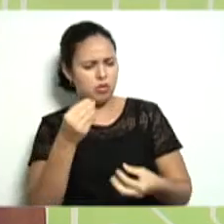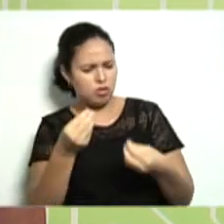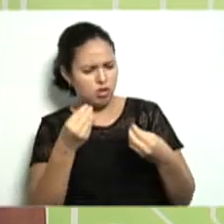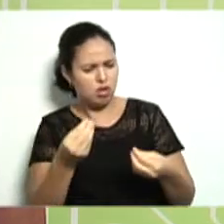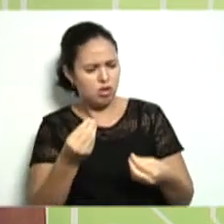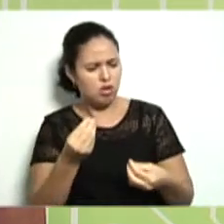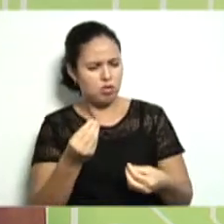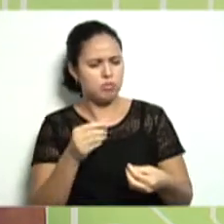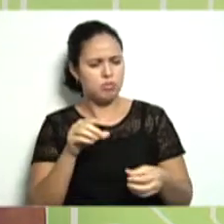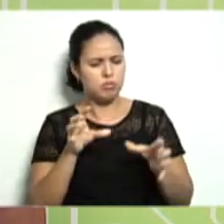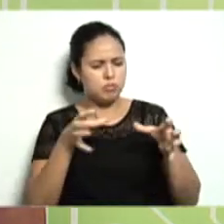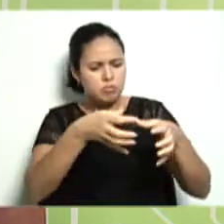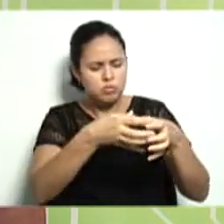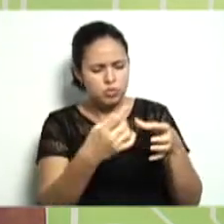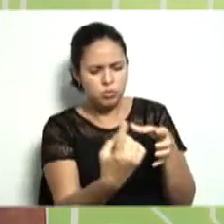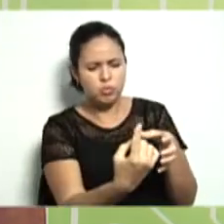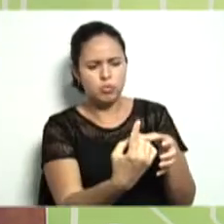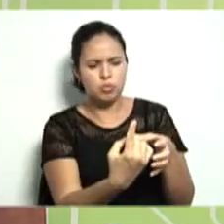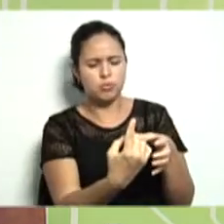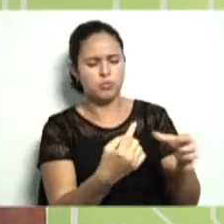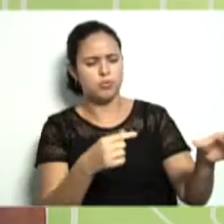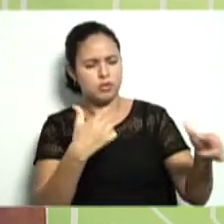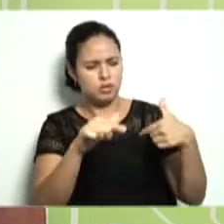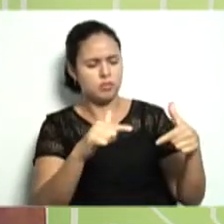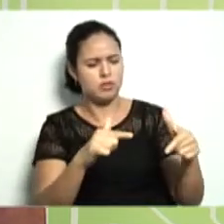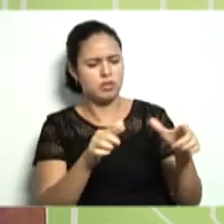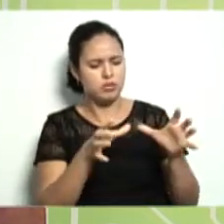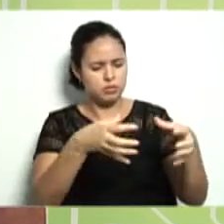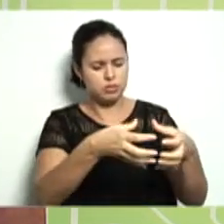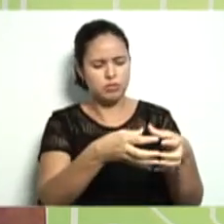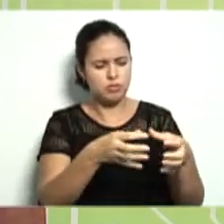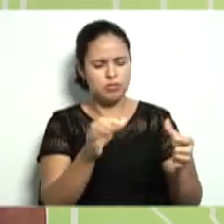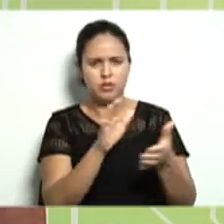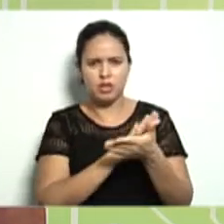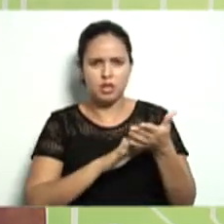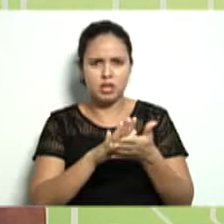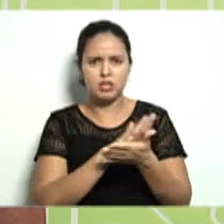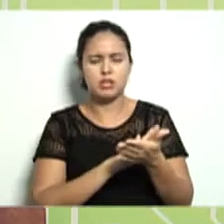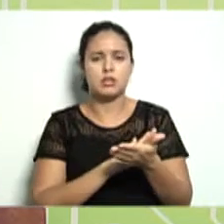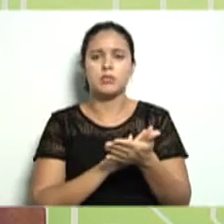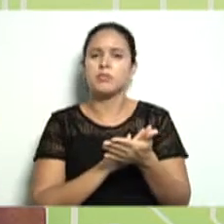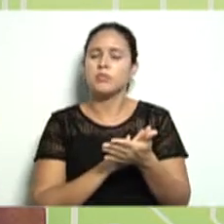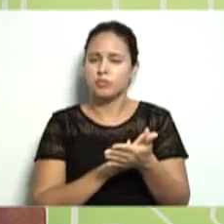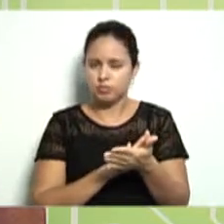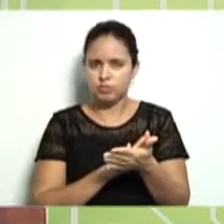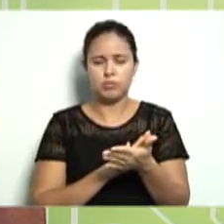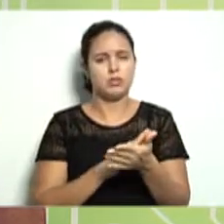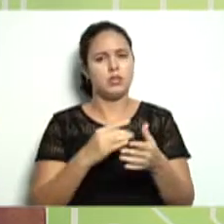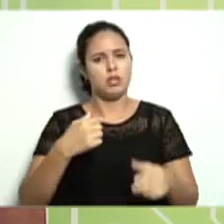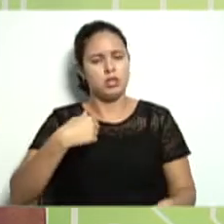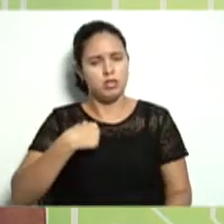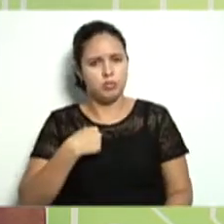que é o centralizador, ele não trabalhou em equipe. Mas quando eu trabalho em equipe, eu